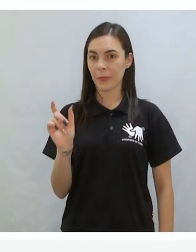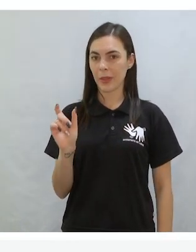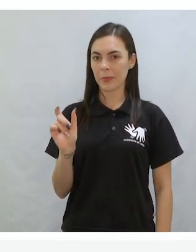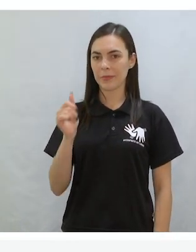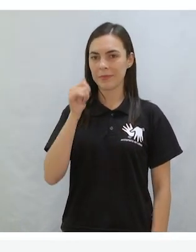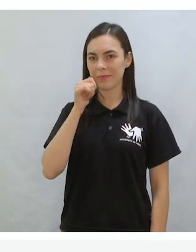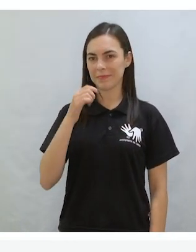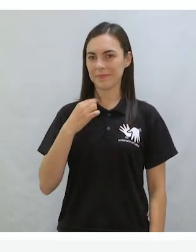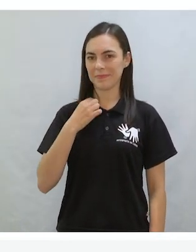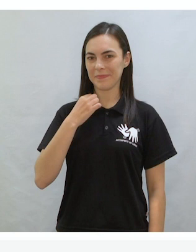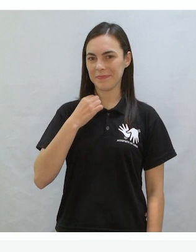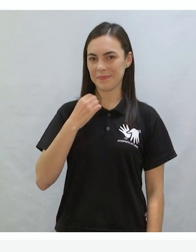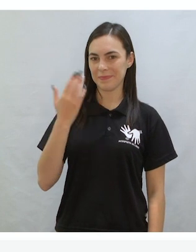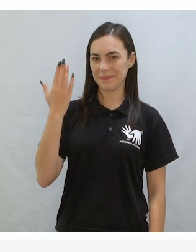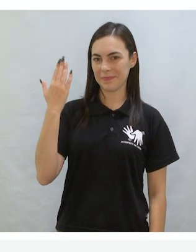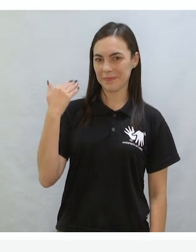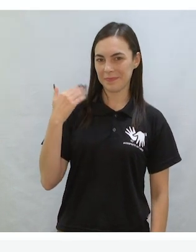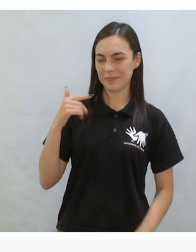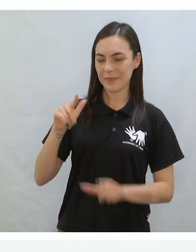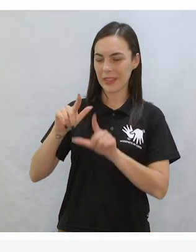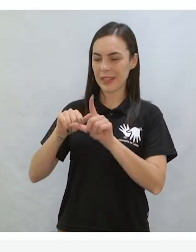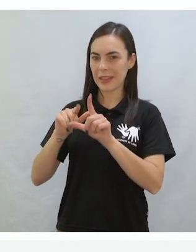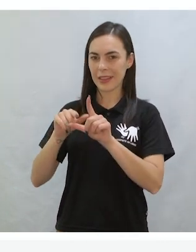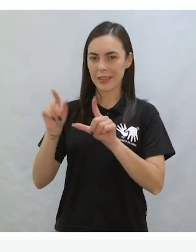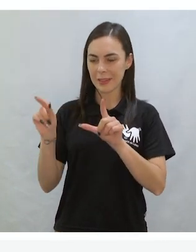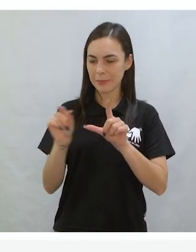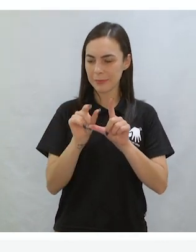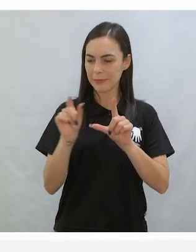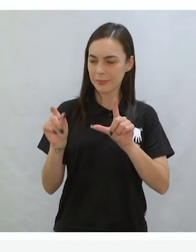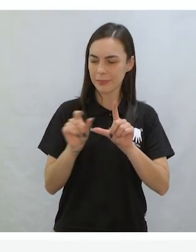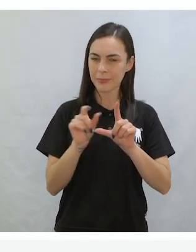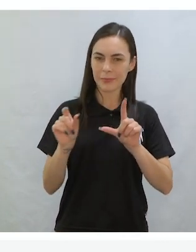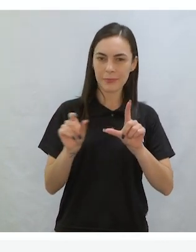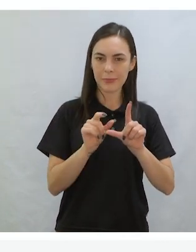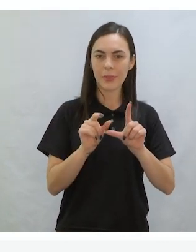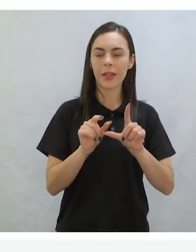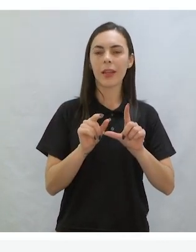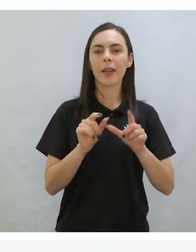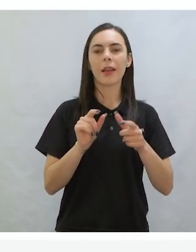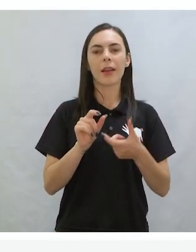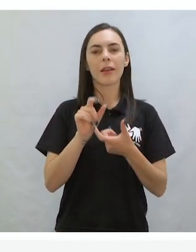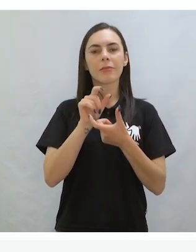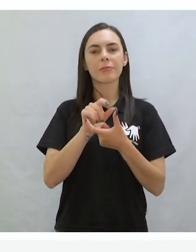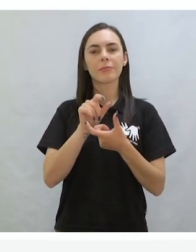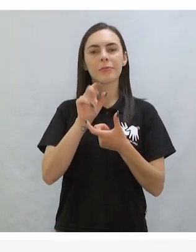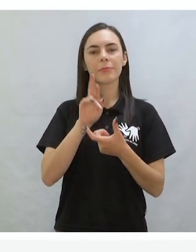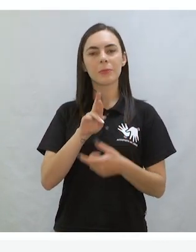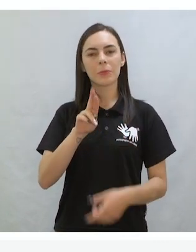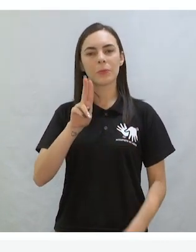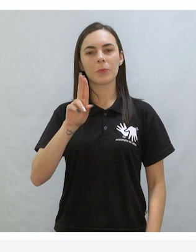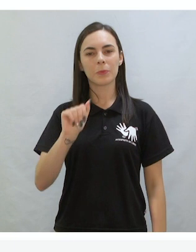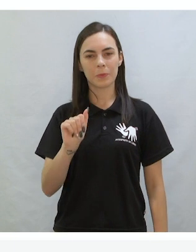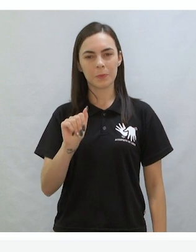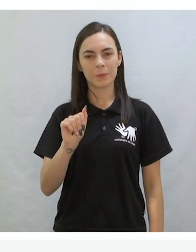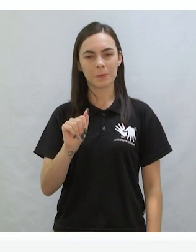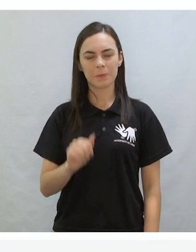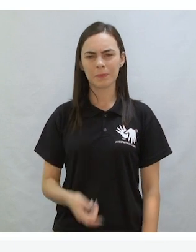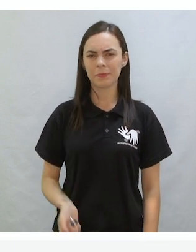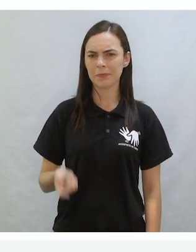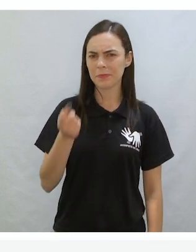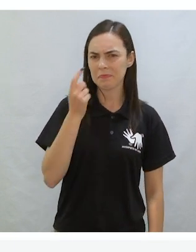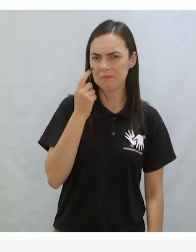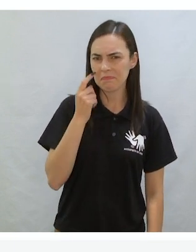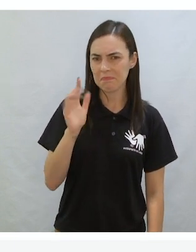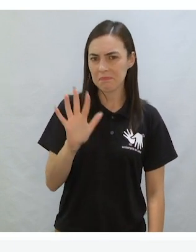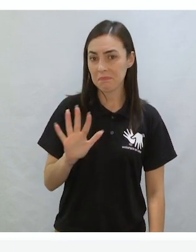palavra voluntária, nós tiramos a palavra rua também. Muito bem. Vamos